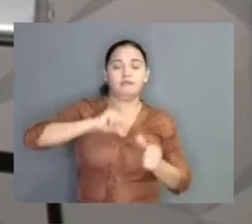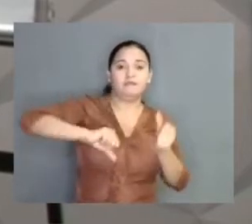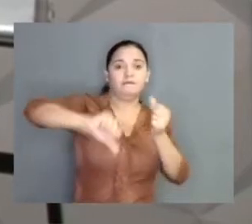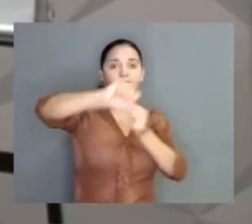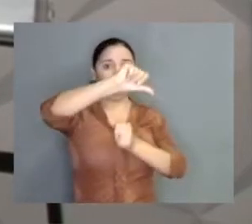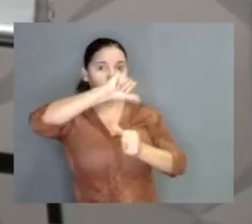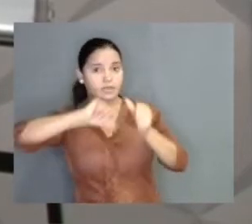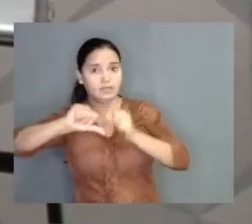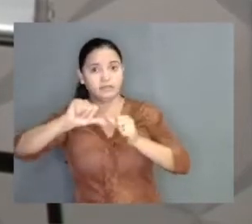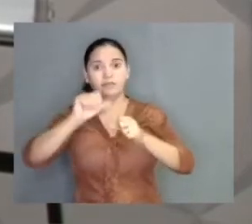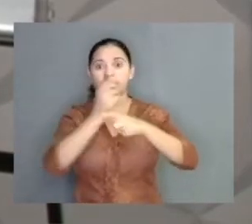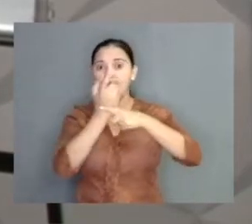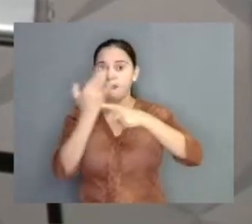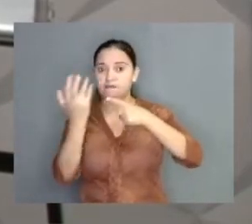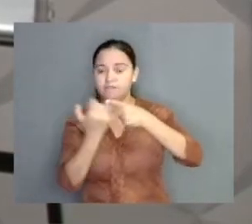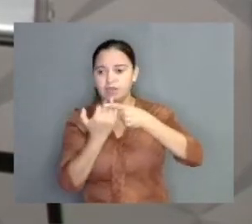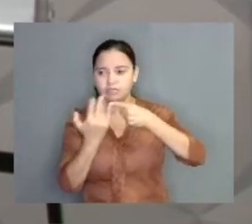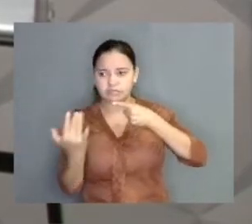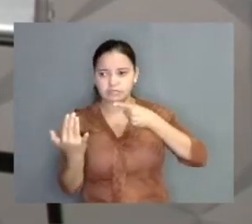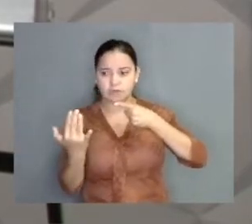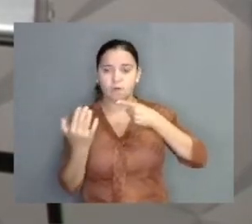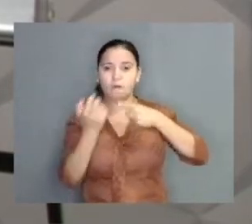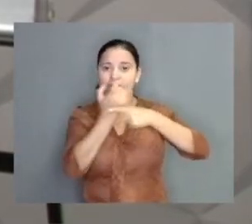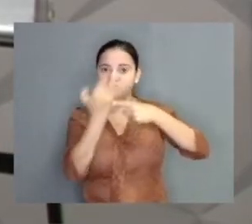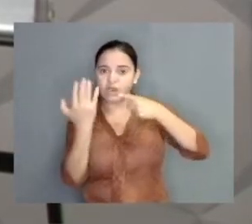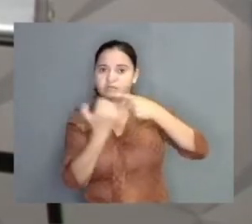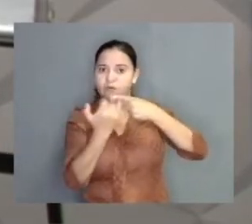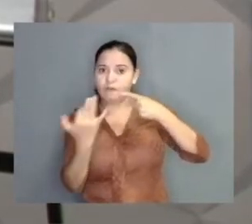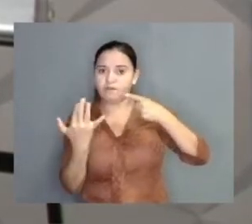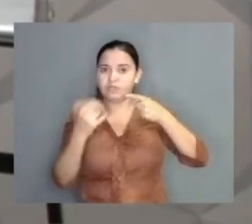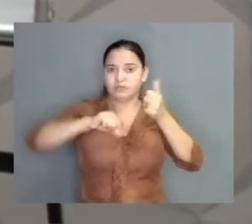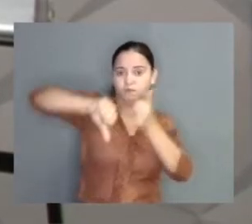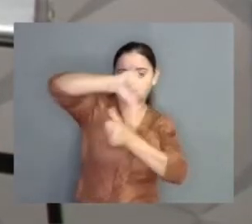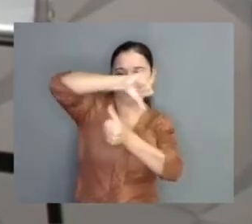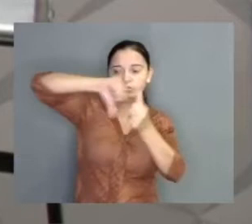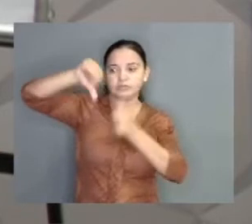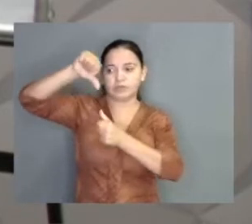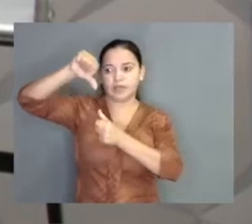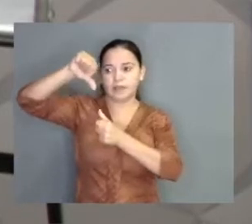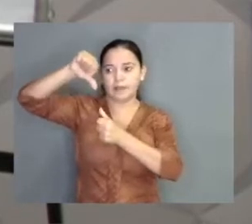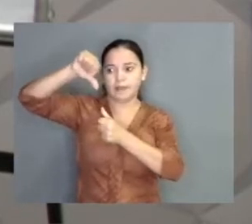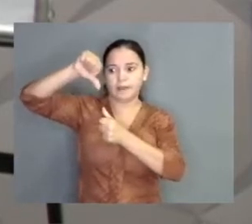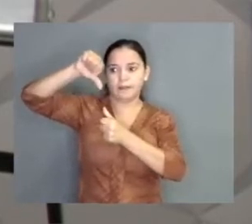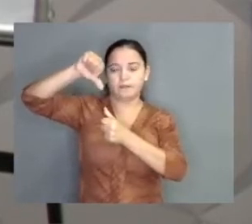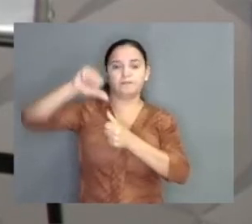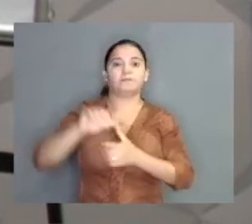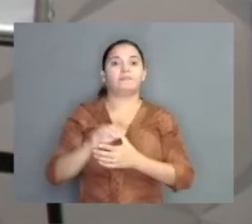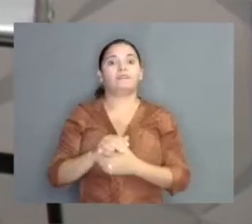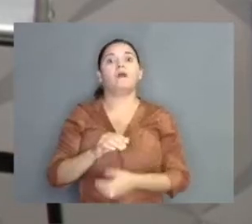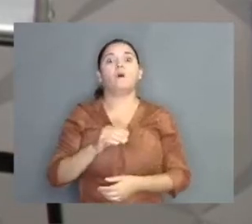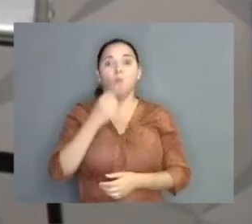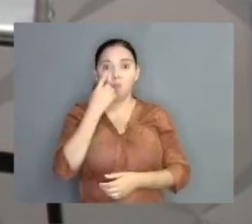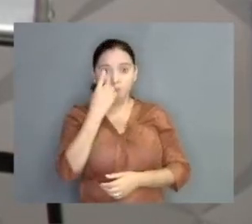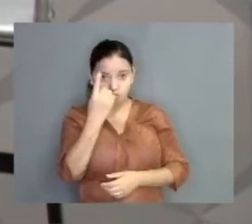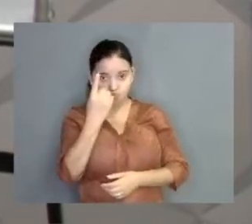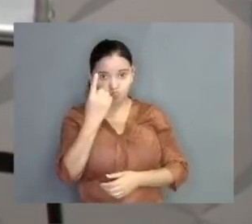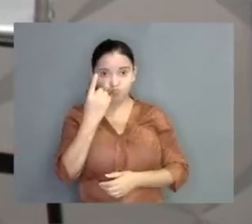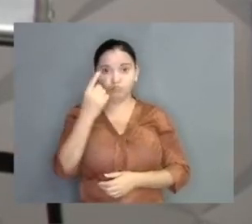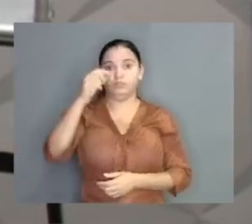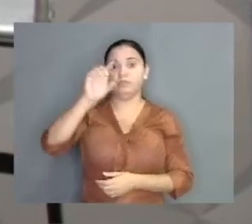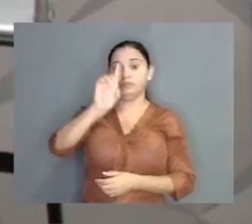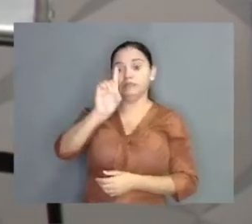preço? Vamos lá. Vou inverter aqui a fração, ó. 1 é denominador, tá embaixo, vai para cima.